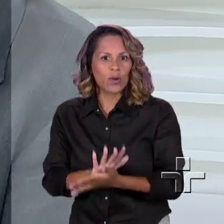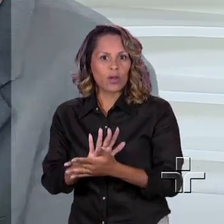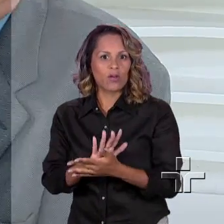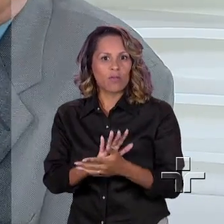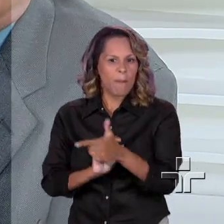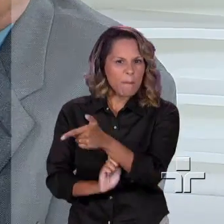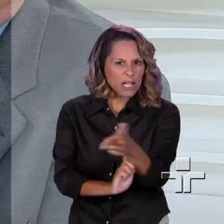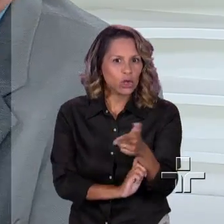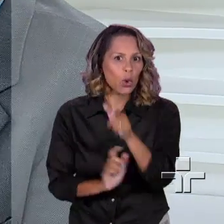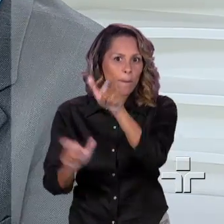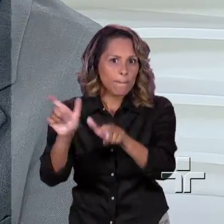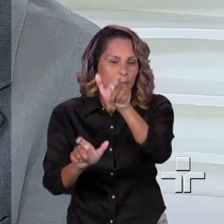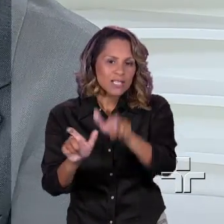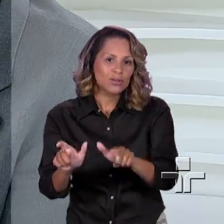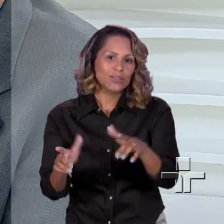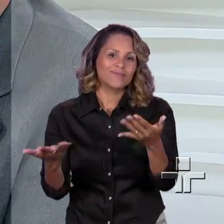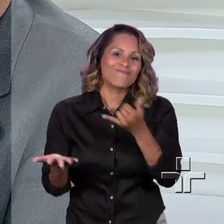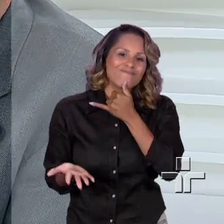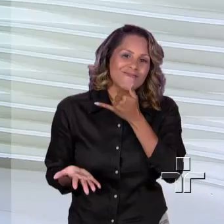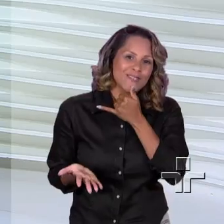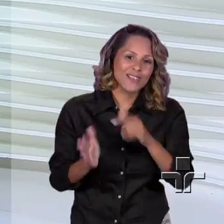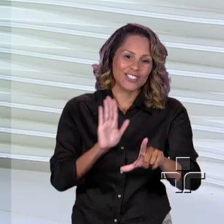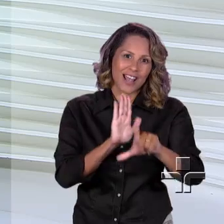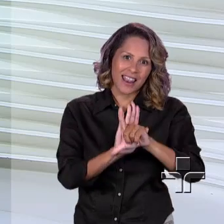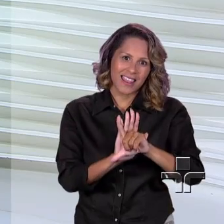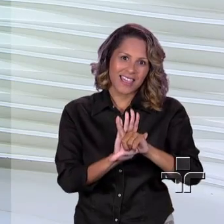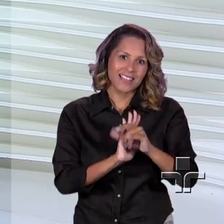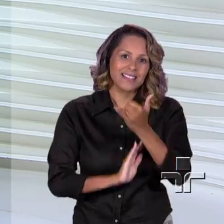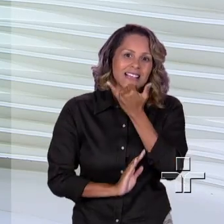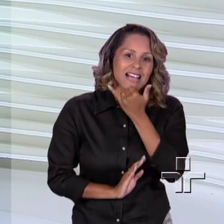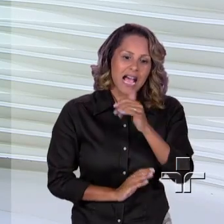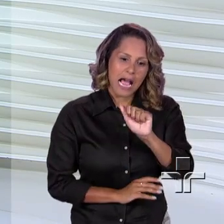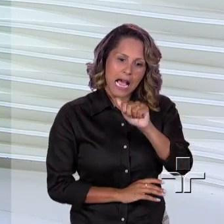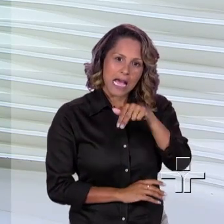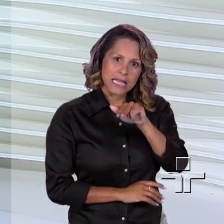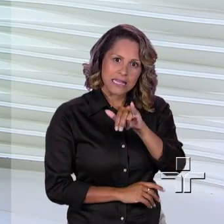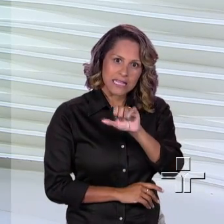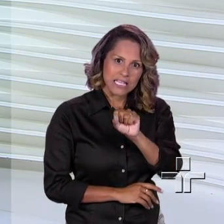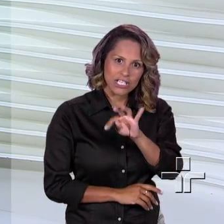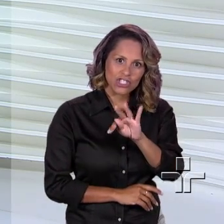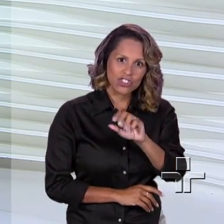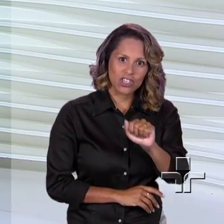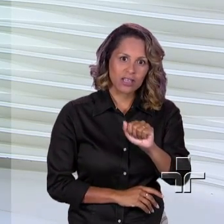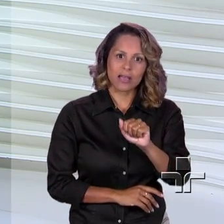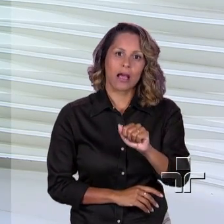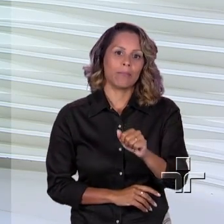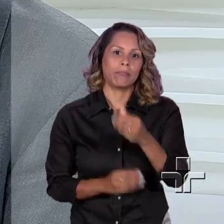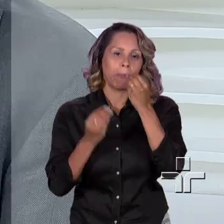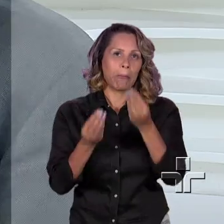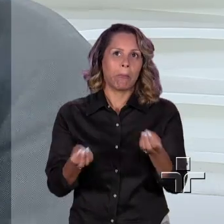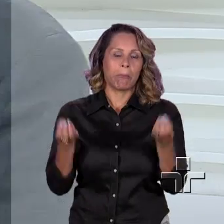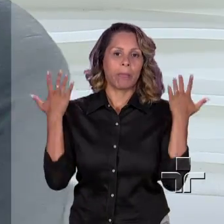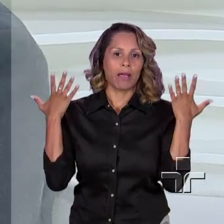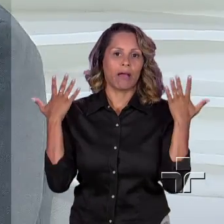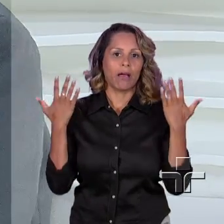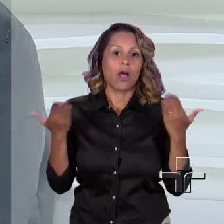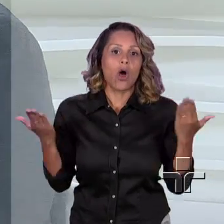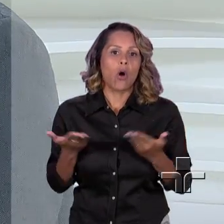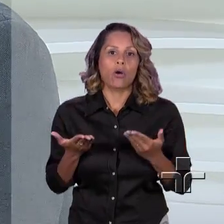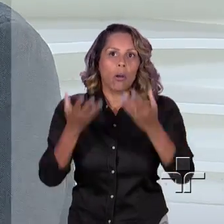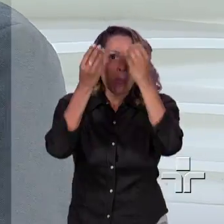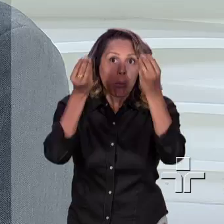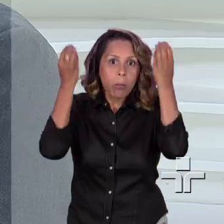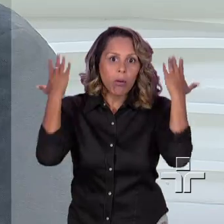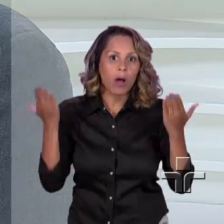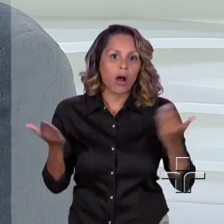de anistia, uma conciliação naquele momento, teoricamente virou a página. Hoje em dia, a Comissão